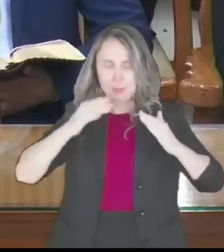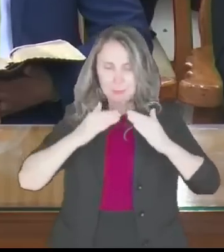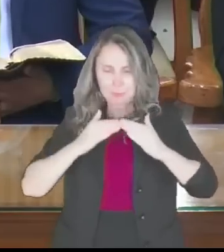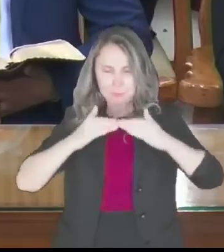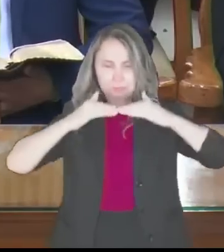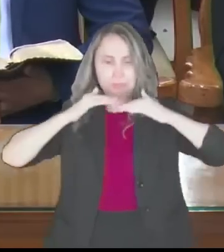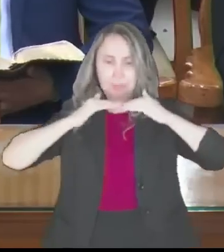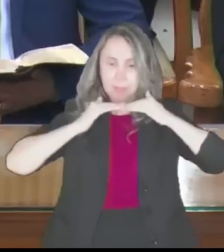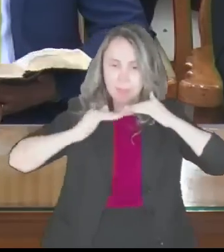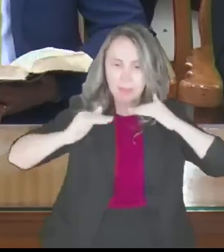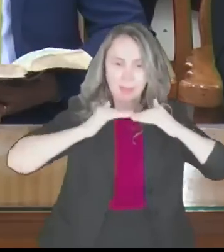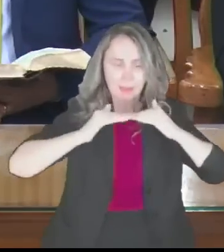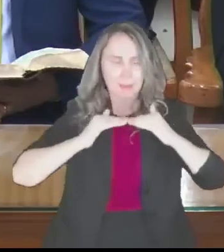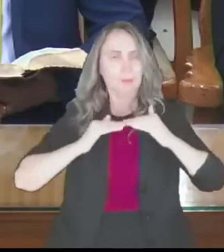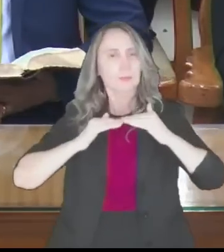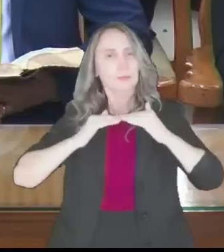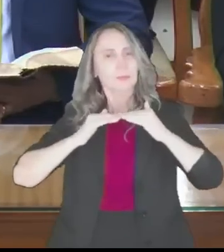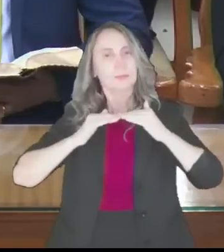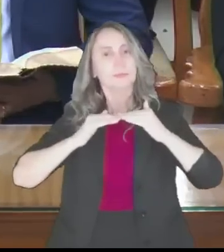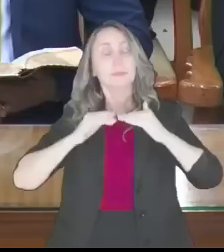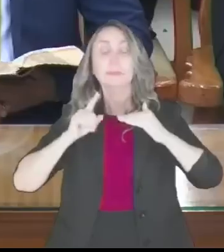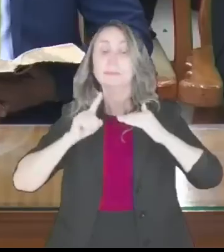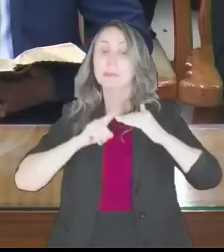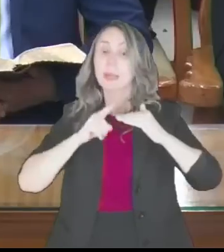Quem dá aleluia para Jesus nessa noite?